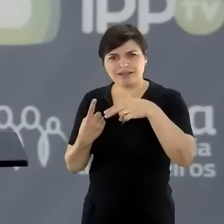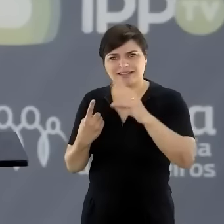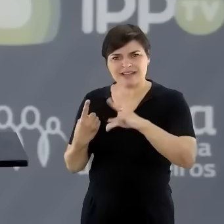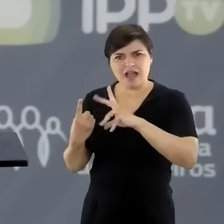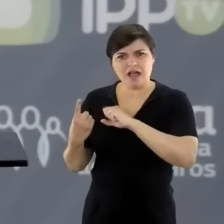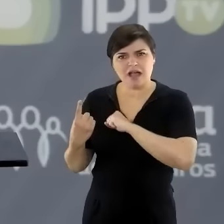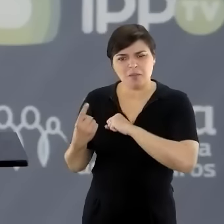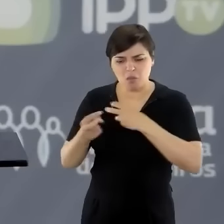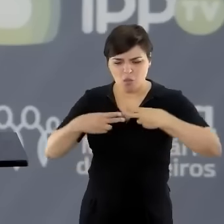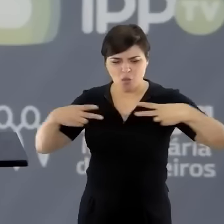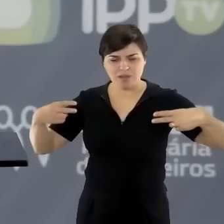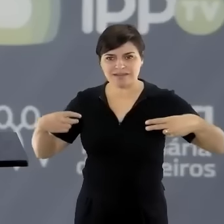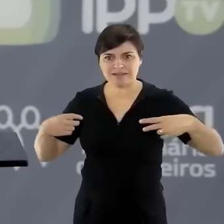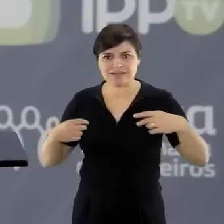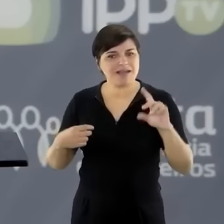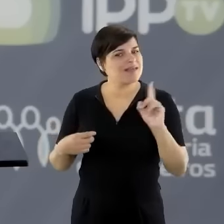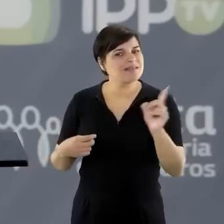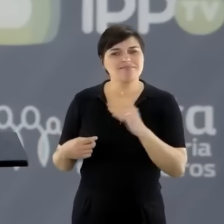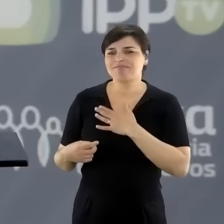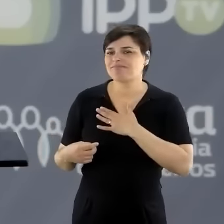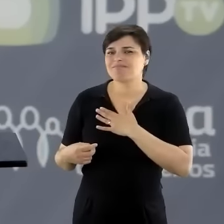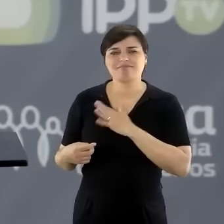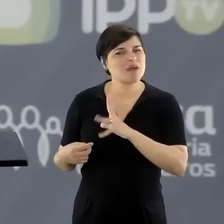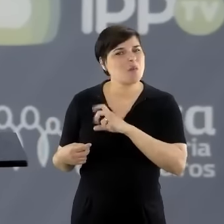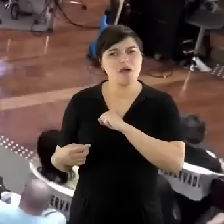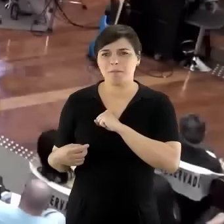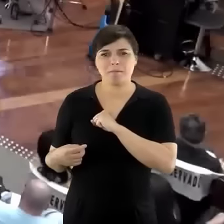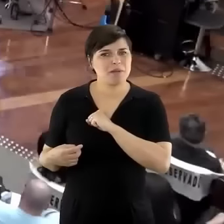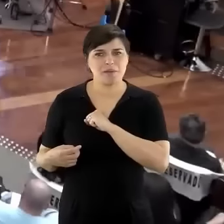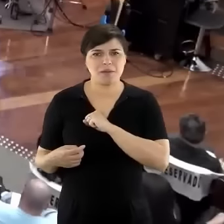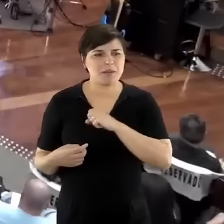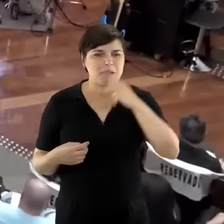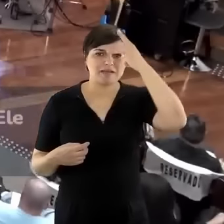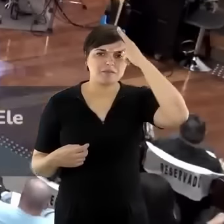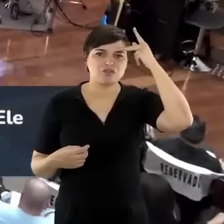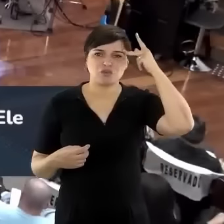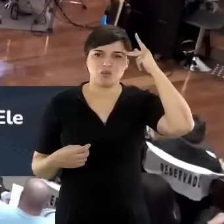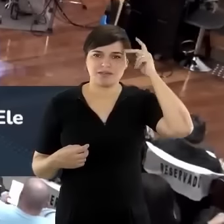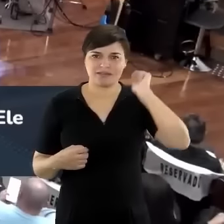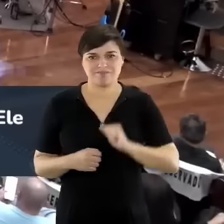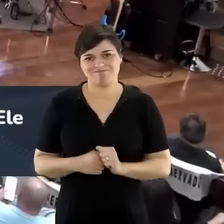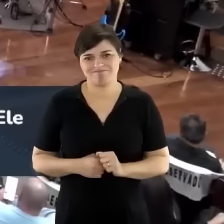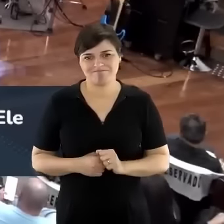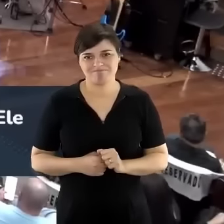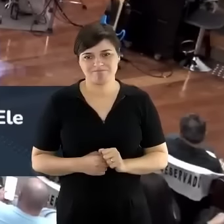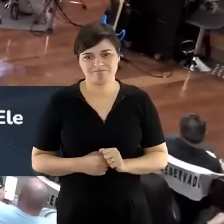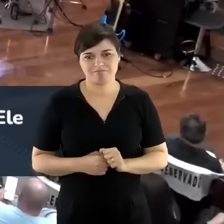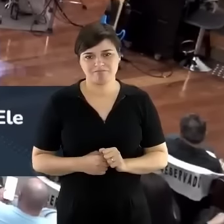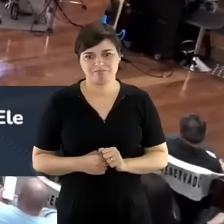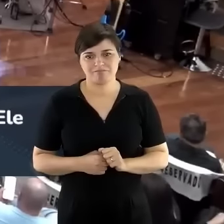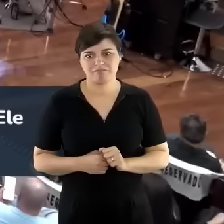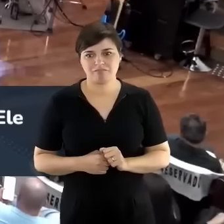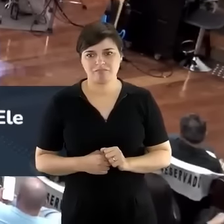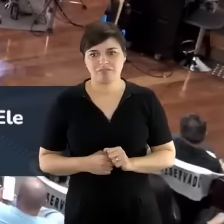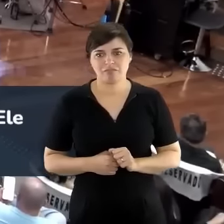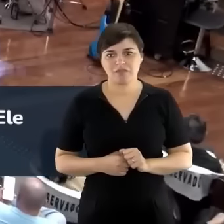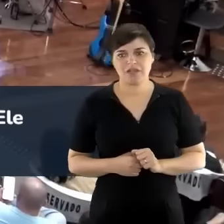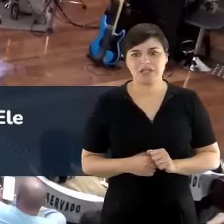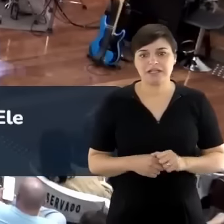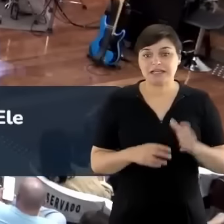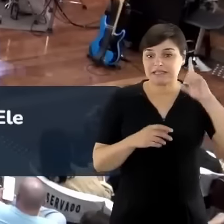Leia comigo agora por favor versos 9 e 10 junto comigo por favor então perguntou Deus a